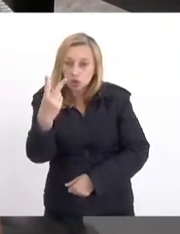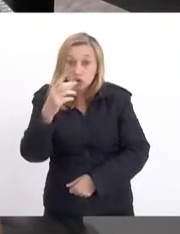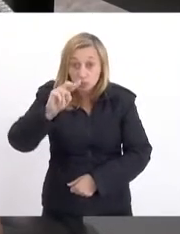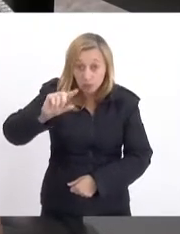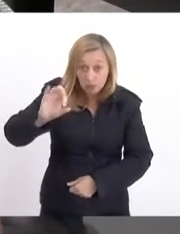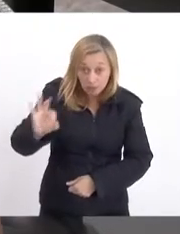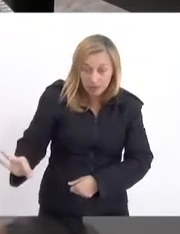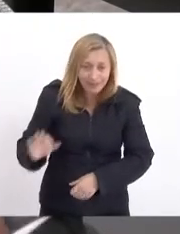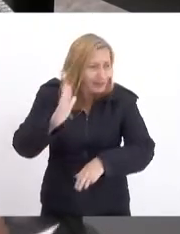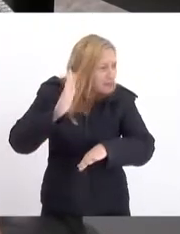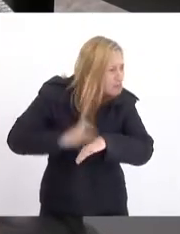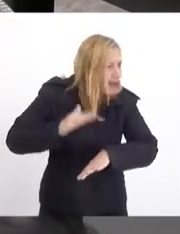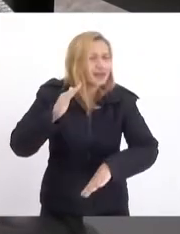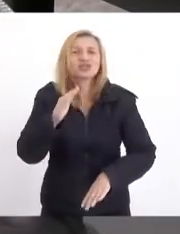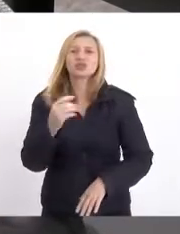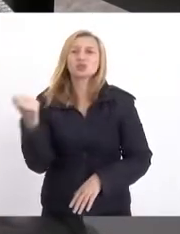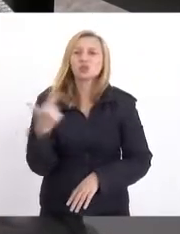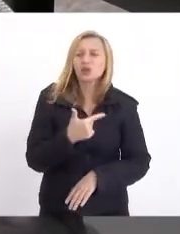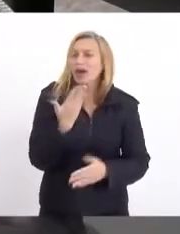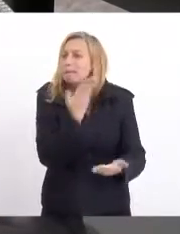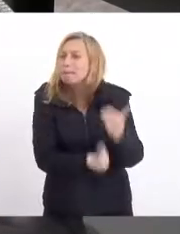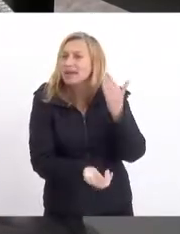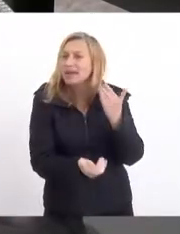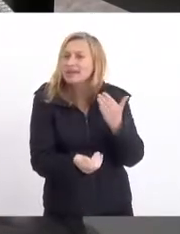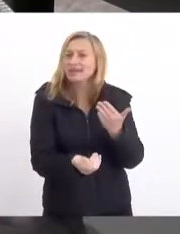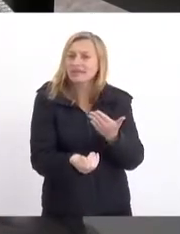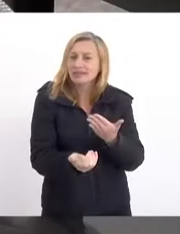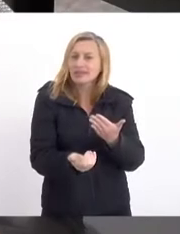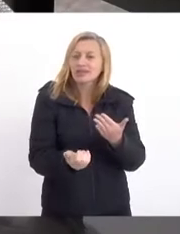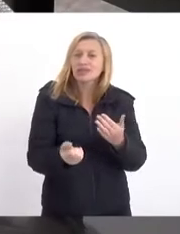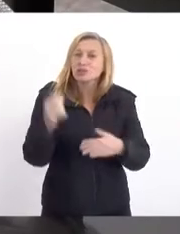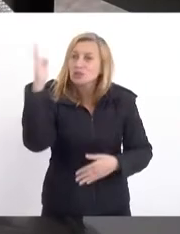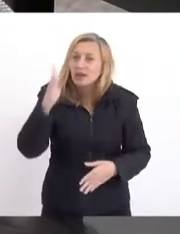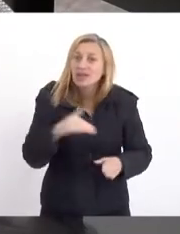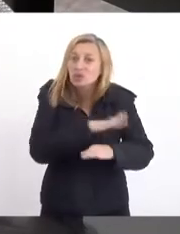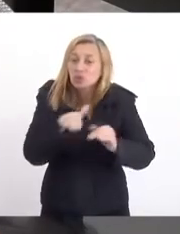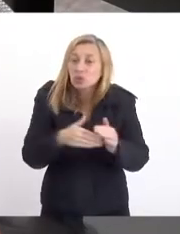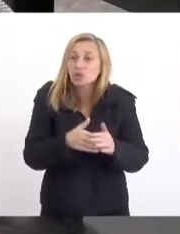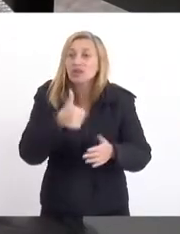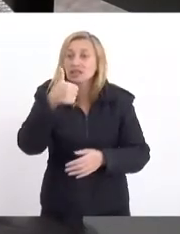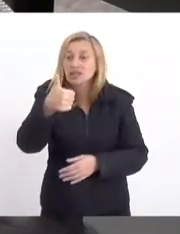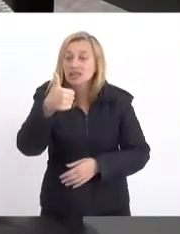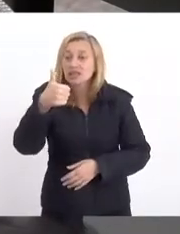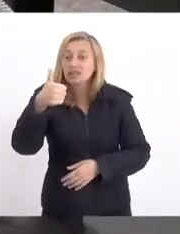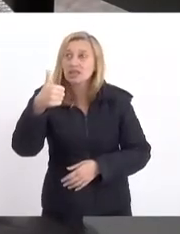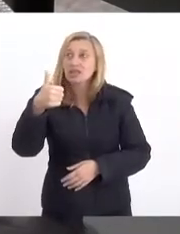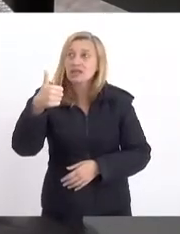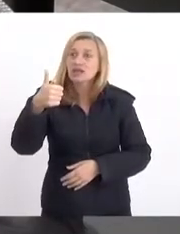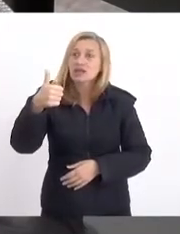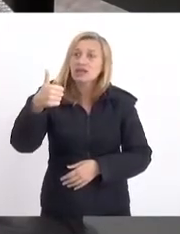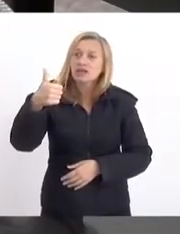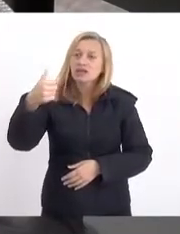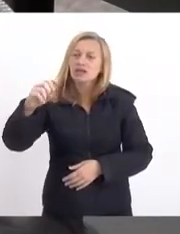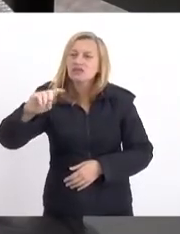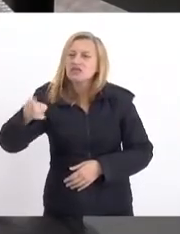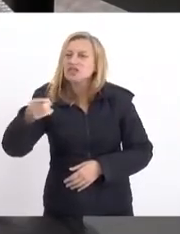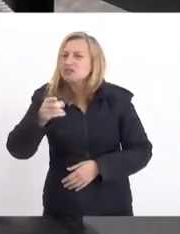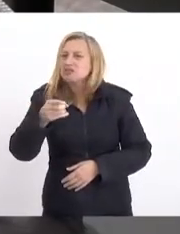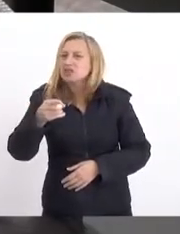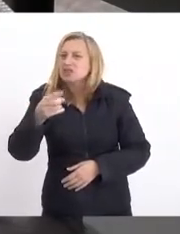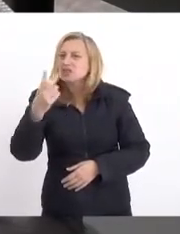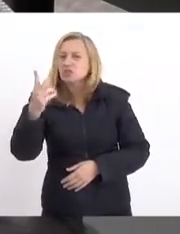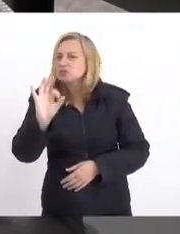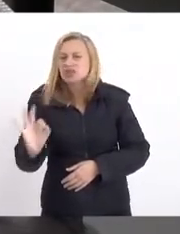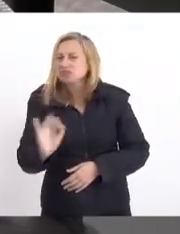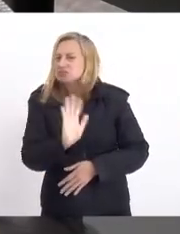11,2% é maior do que a perda média no Brasil inteiro, que é de 7,2%. Em torno de